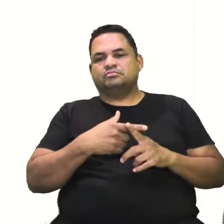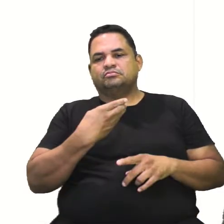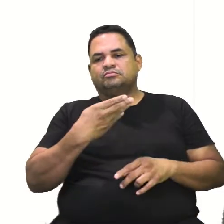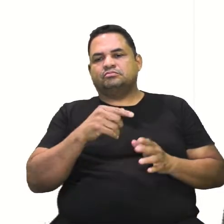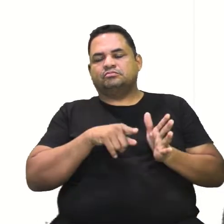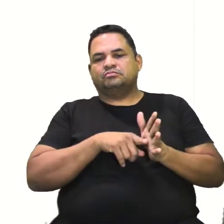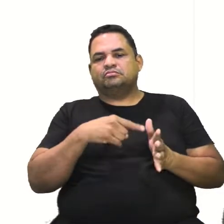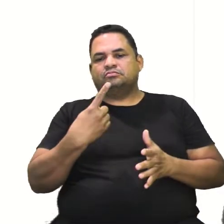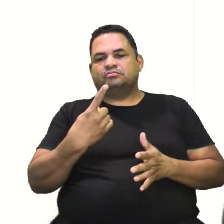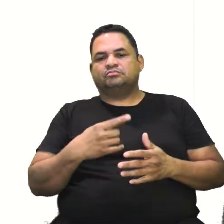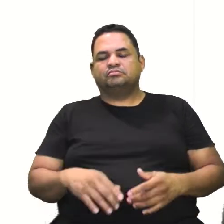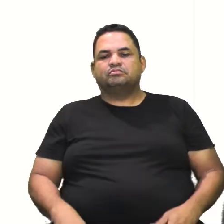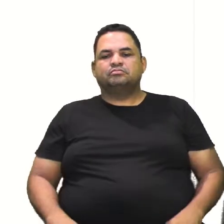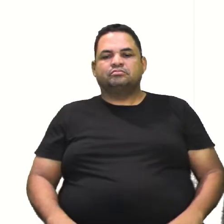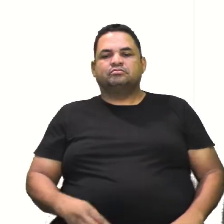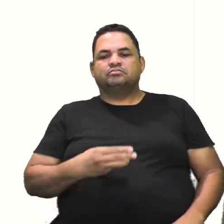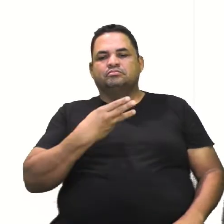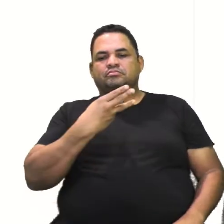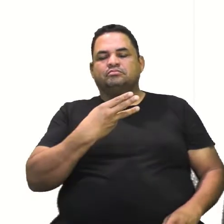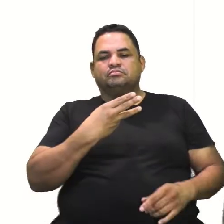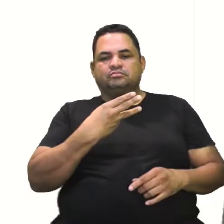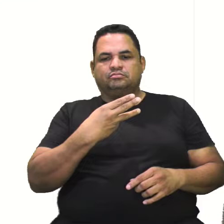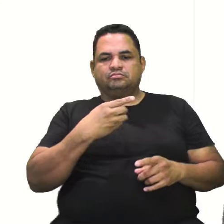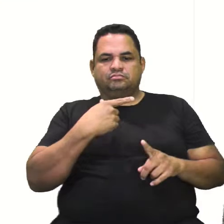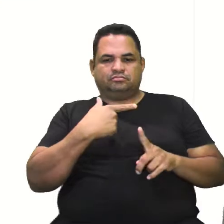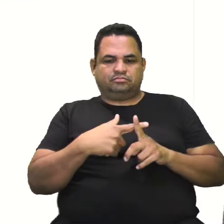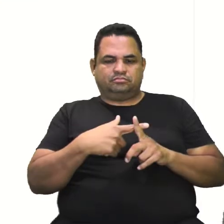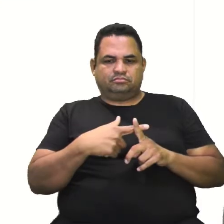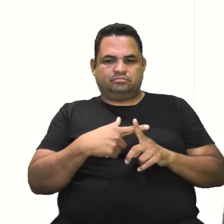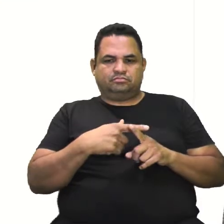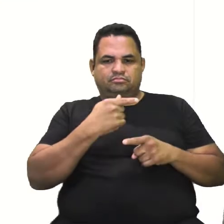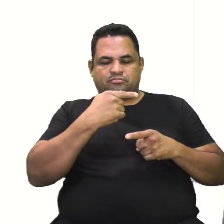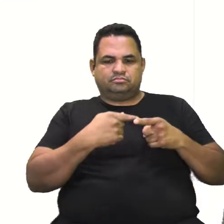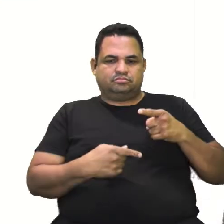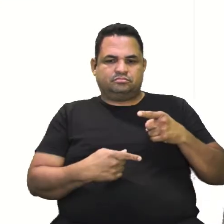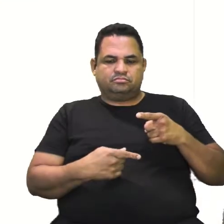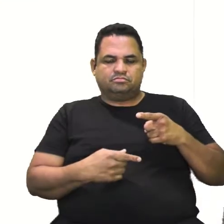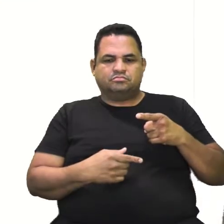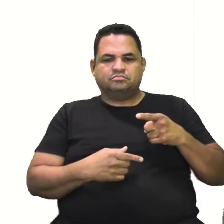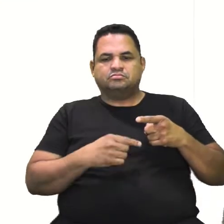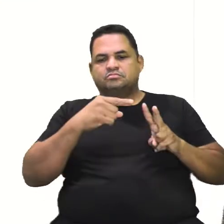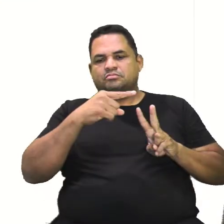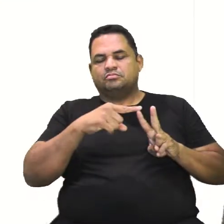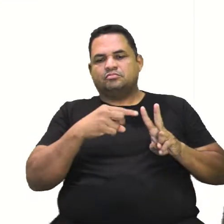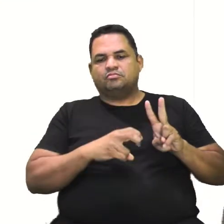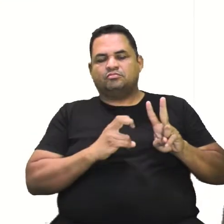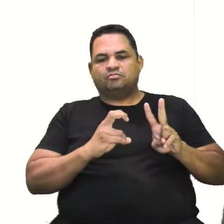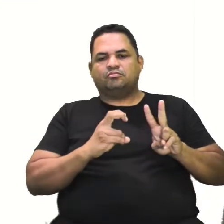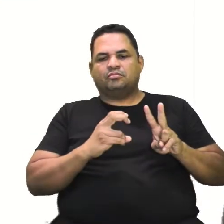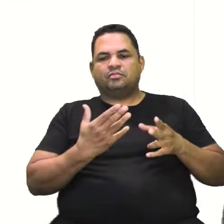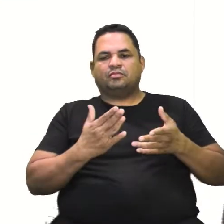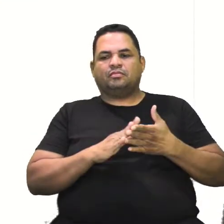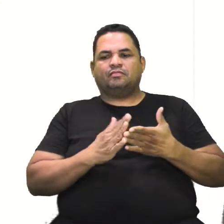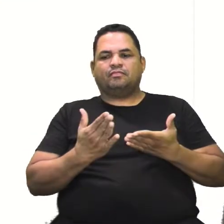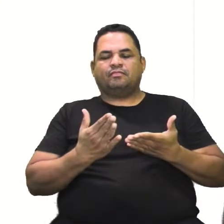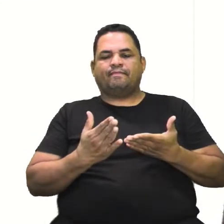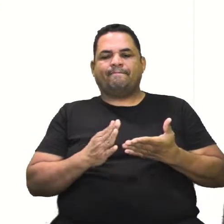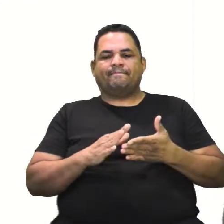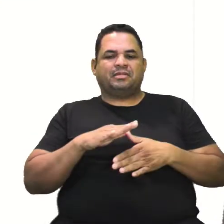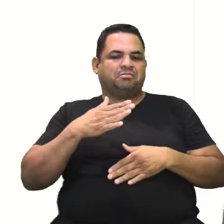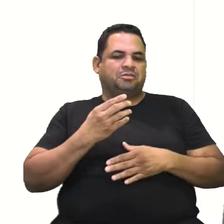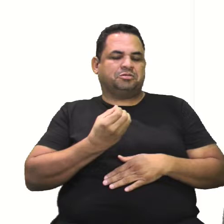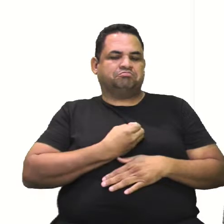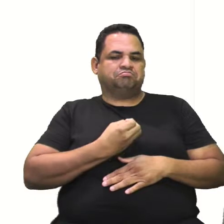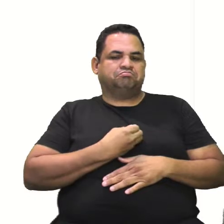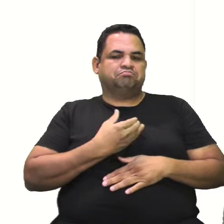vai ficar? Saindo do módulo vai ficar 3 positivo. 3 positivo. Embaixo vai ficar raiz de 5, né? Mas a gente já vai colocar mais ou menos